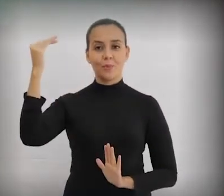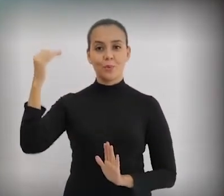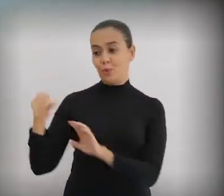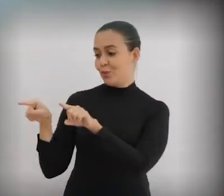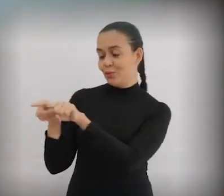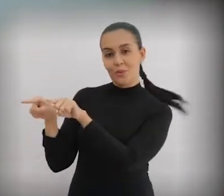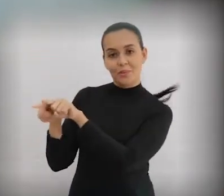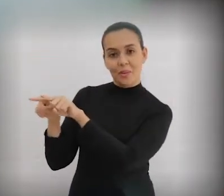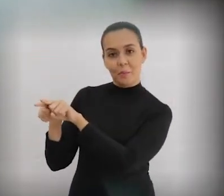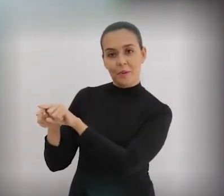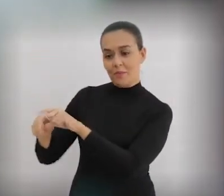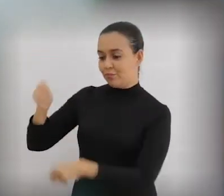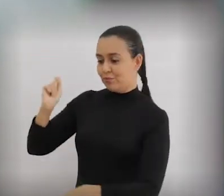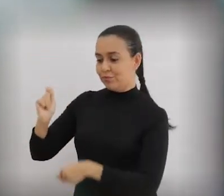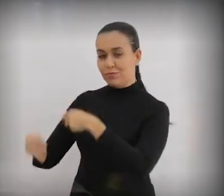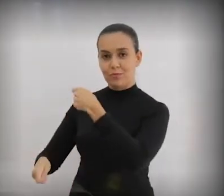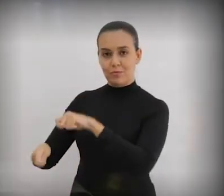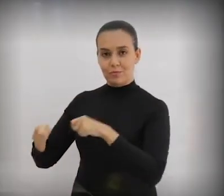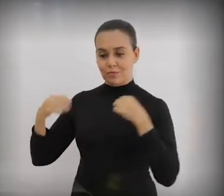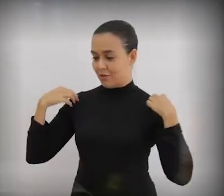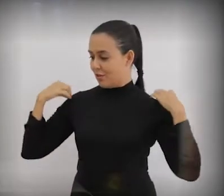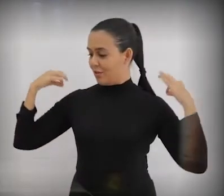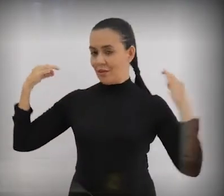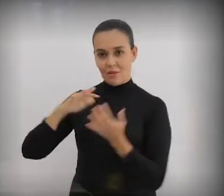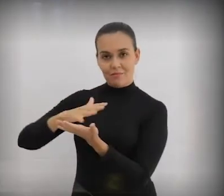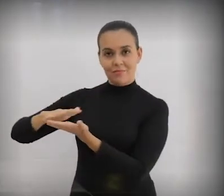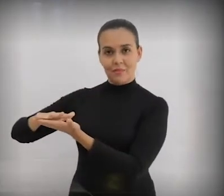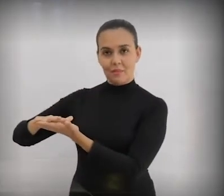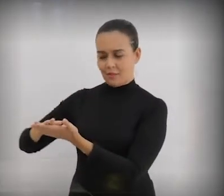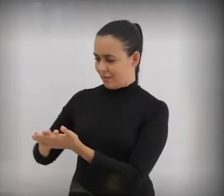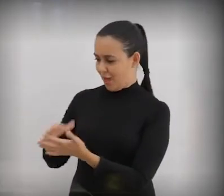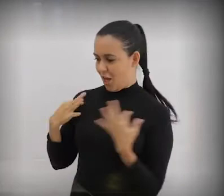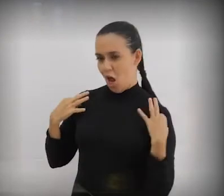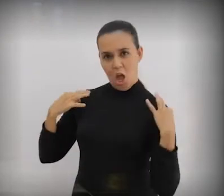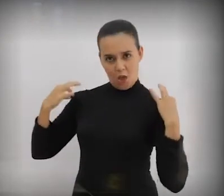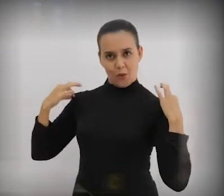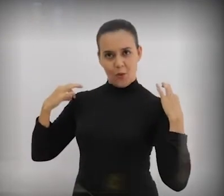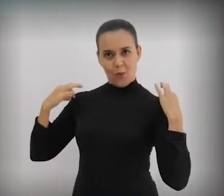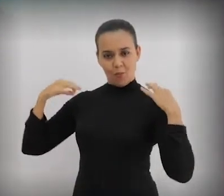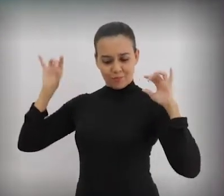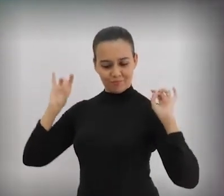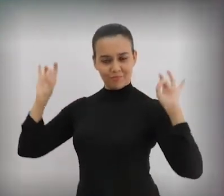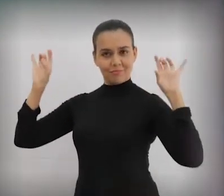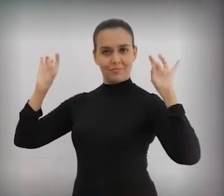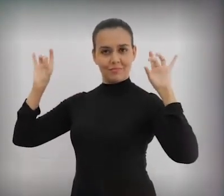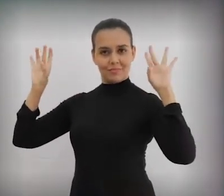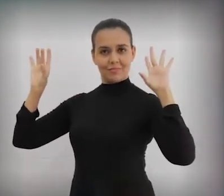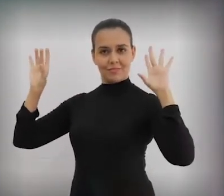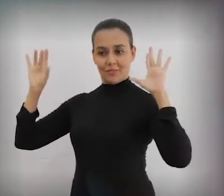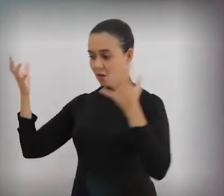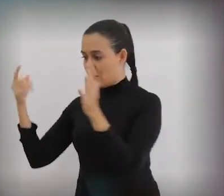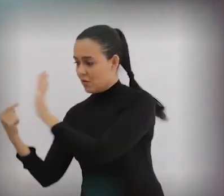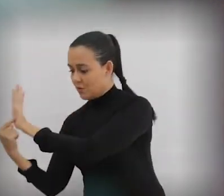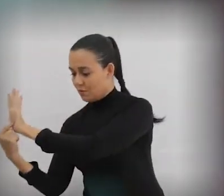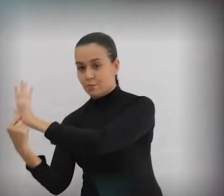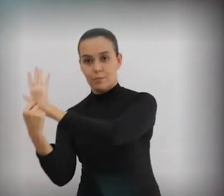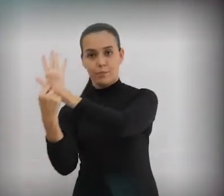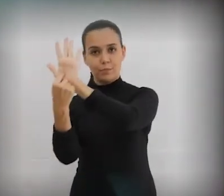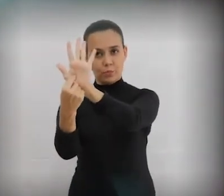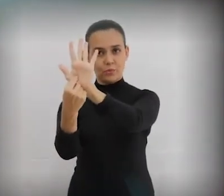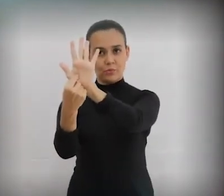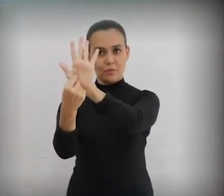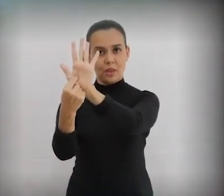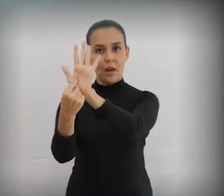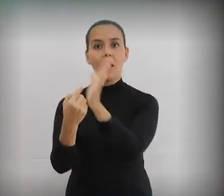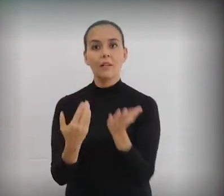os parangolés, sendo que os parangolés são inspirados nas roupas das escolas de samba. Ele não estava querendo falar pelo outro,